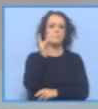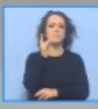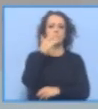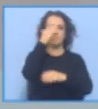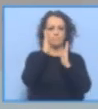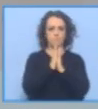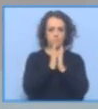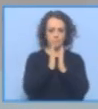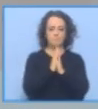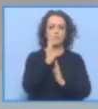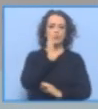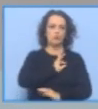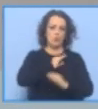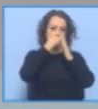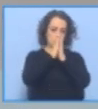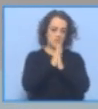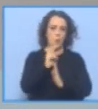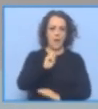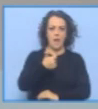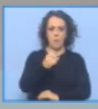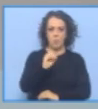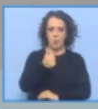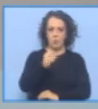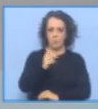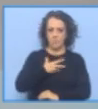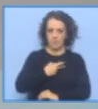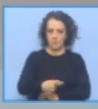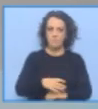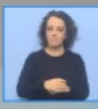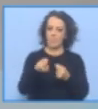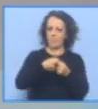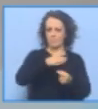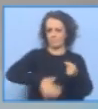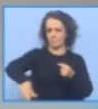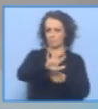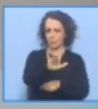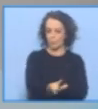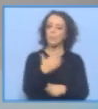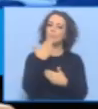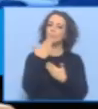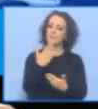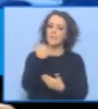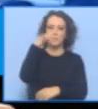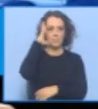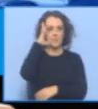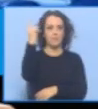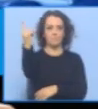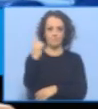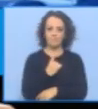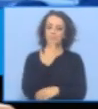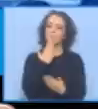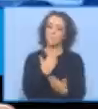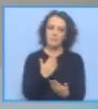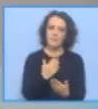Conceição, na Abóboda, na periferia de Lisboa. Boa tarde, obrigado por estar aqui entre nós. Vamos olhar então a